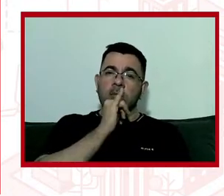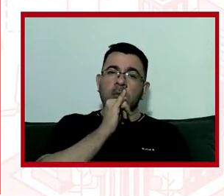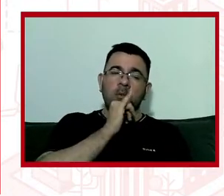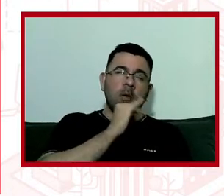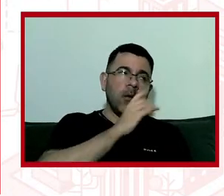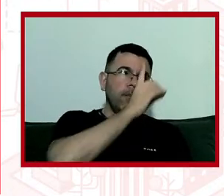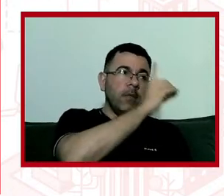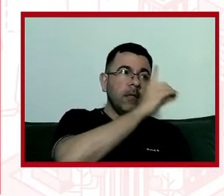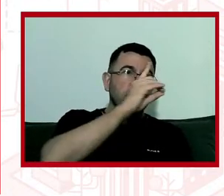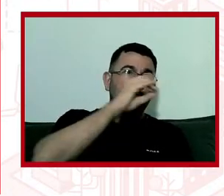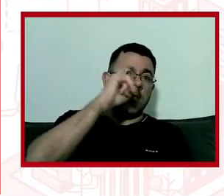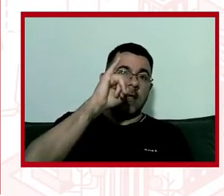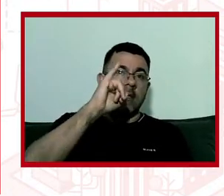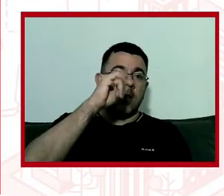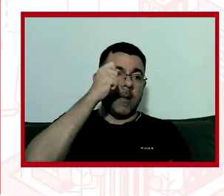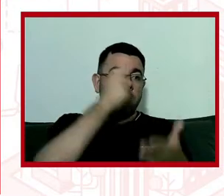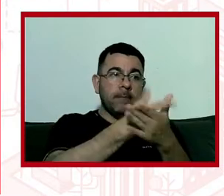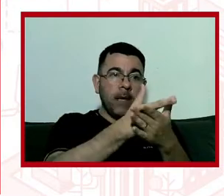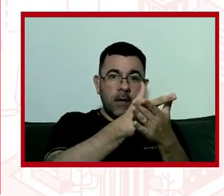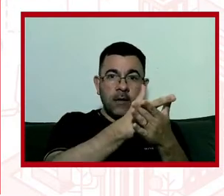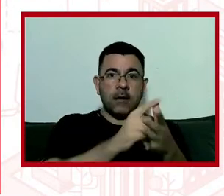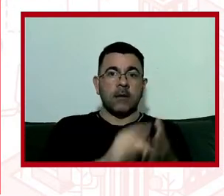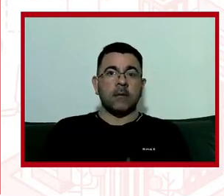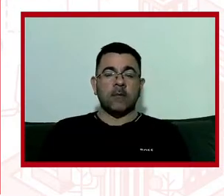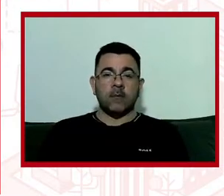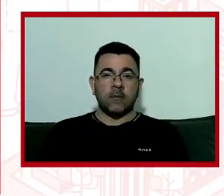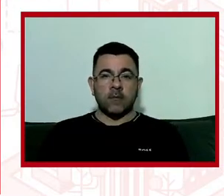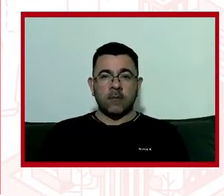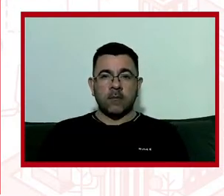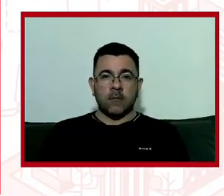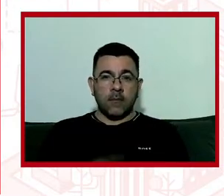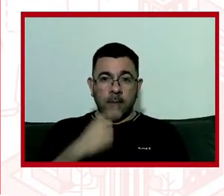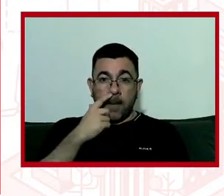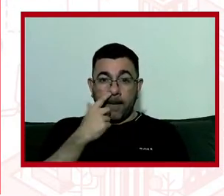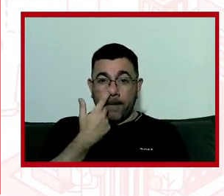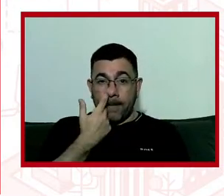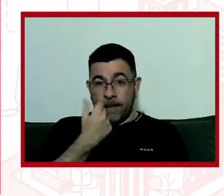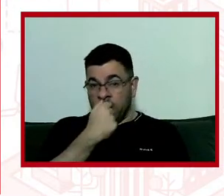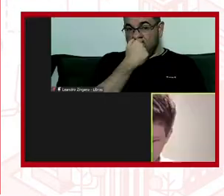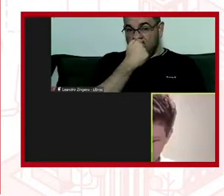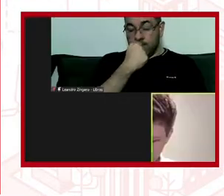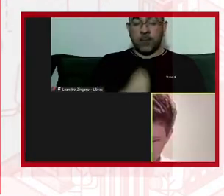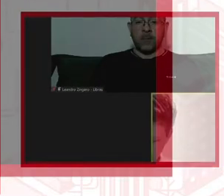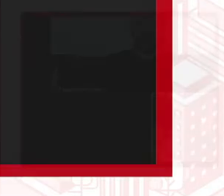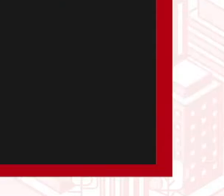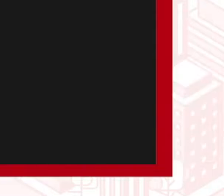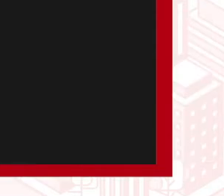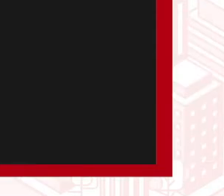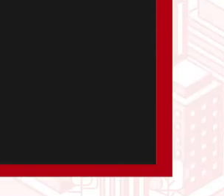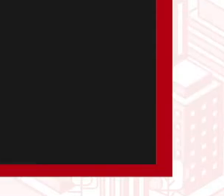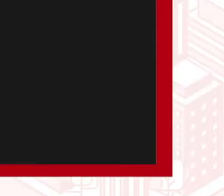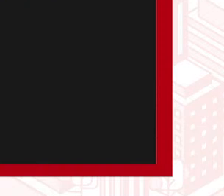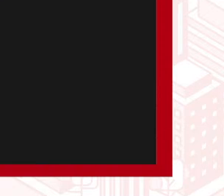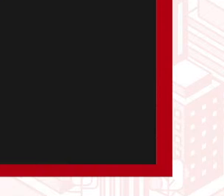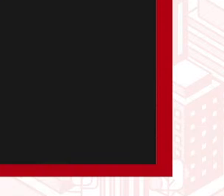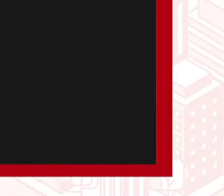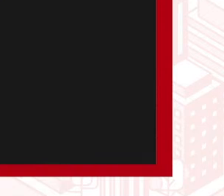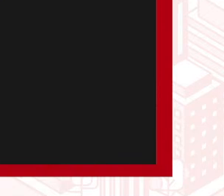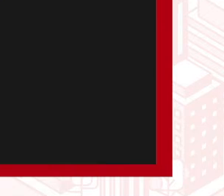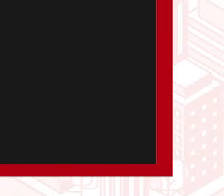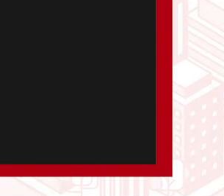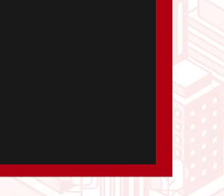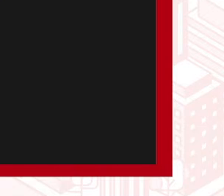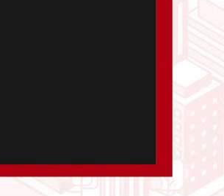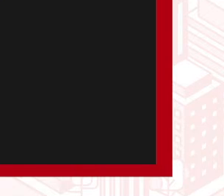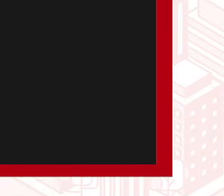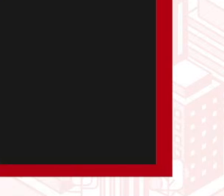cara né tu ia fazer um termo de referência e dizer que queria um um número X de pulsos para ligar o DDI para ligar para fora